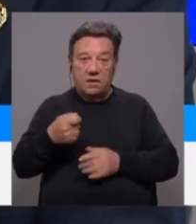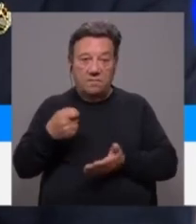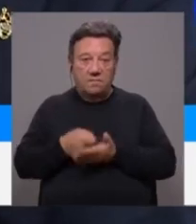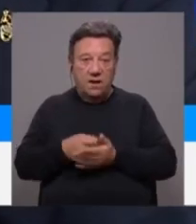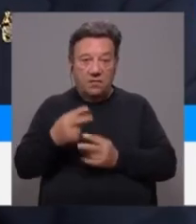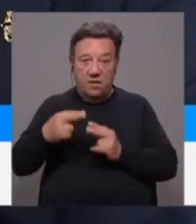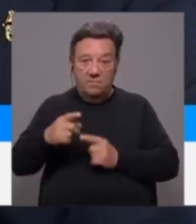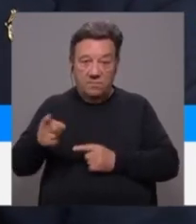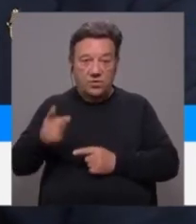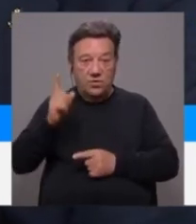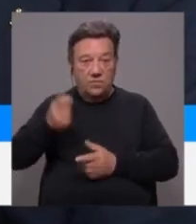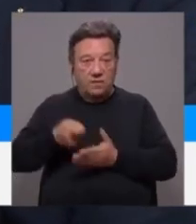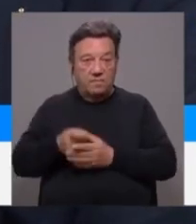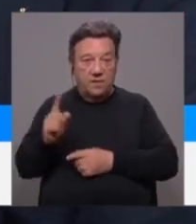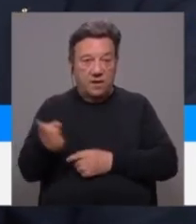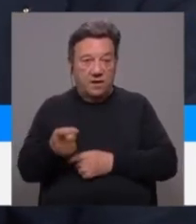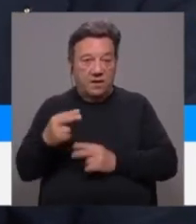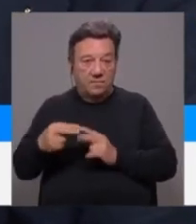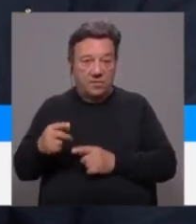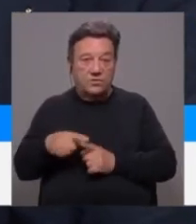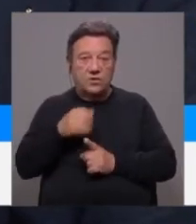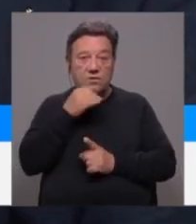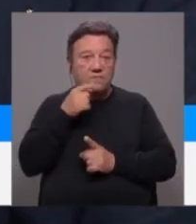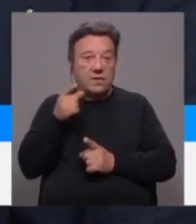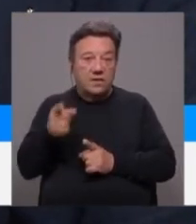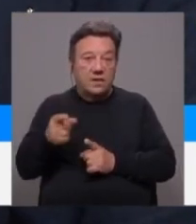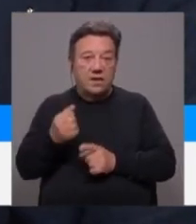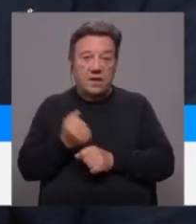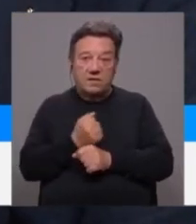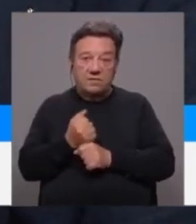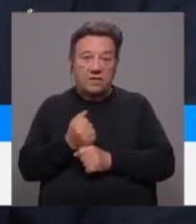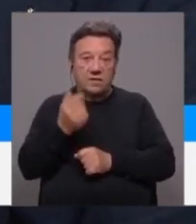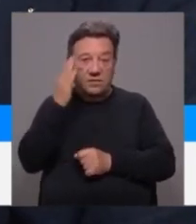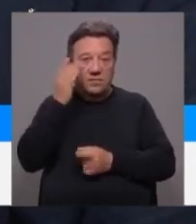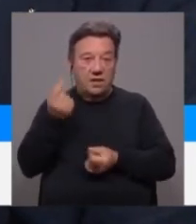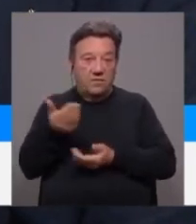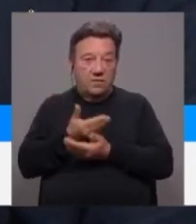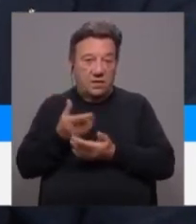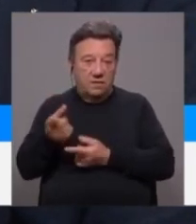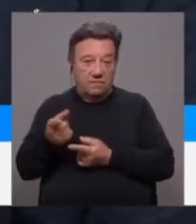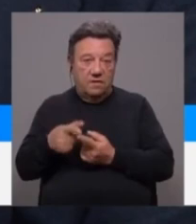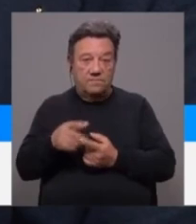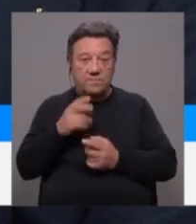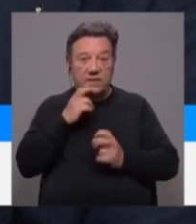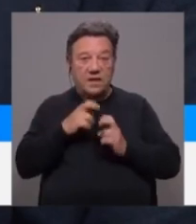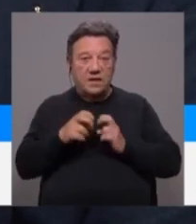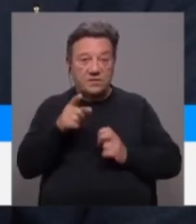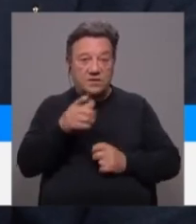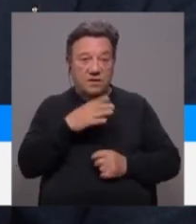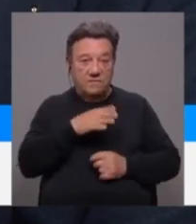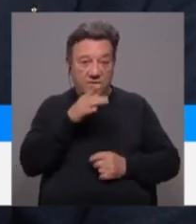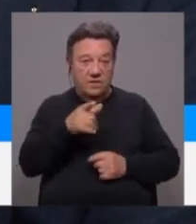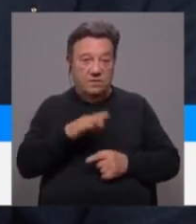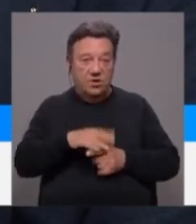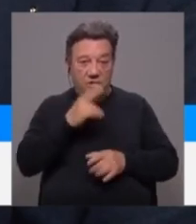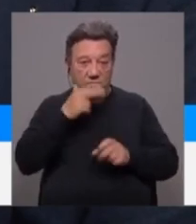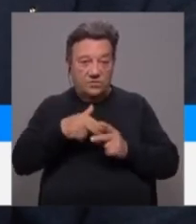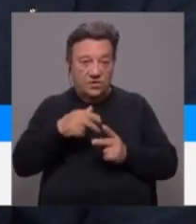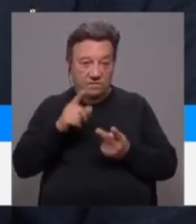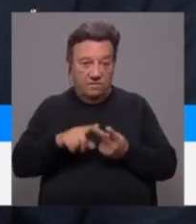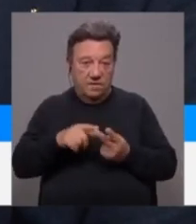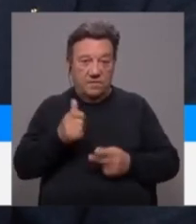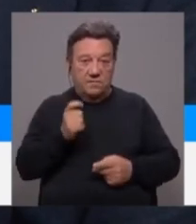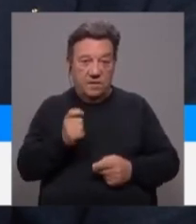tem pago impostos comecem a pagar impostos nomeadamente atividades expectativas sobre a energia querer dizer o seguinte sobre os combustíveis